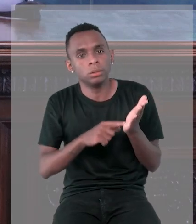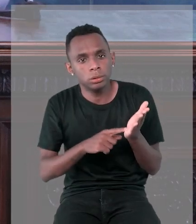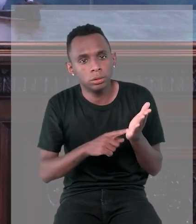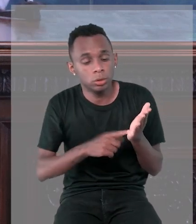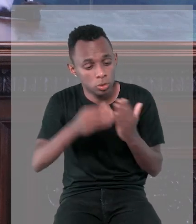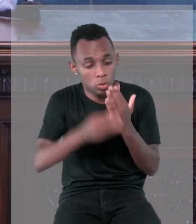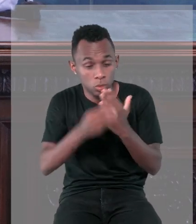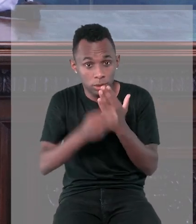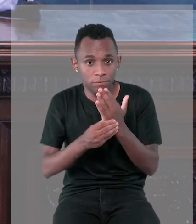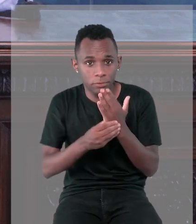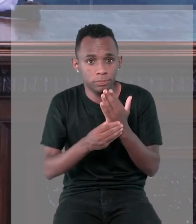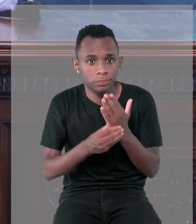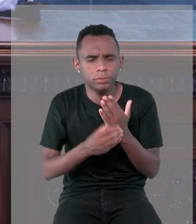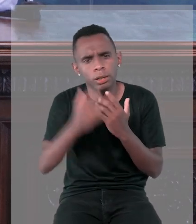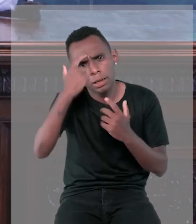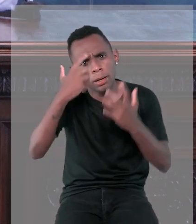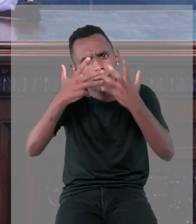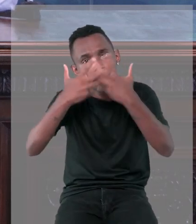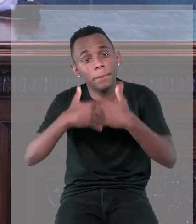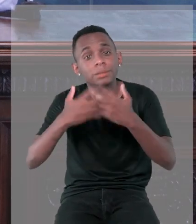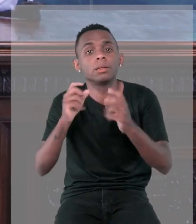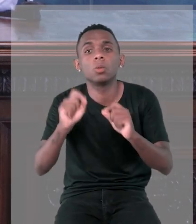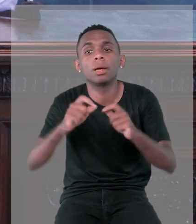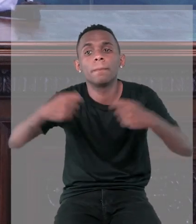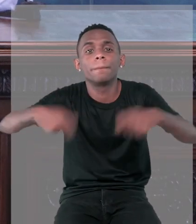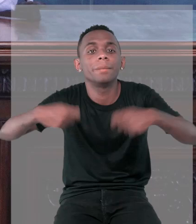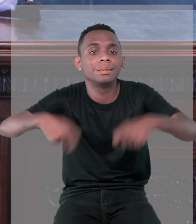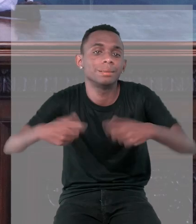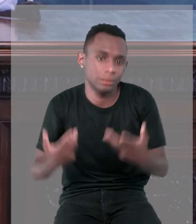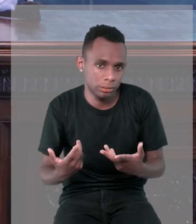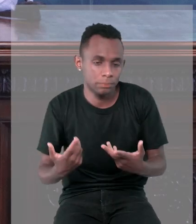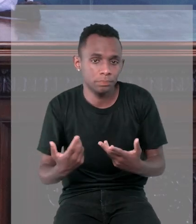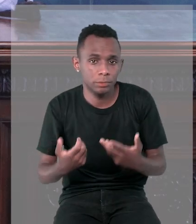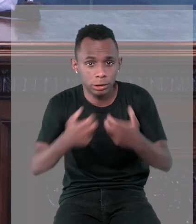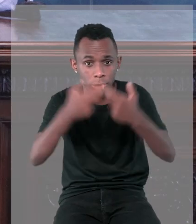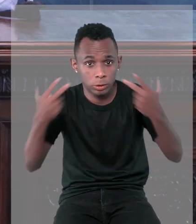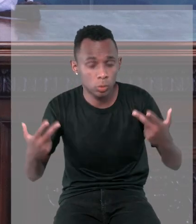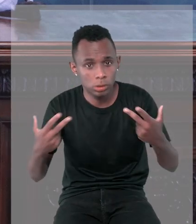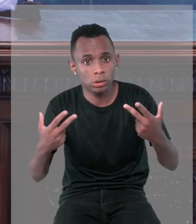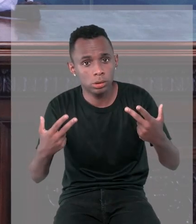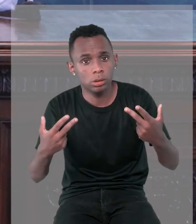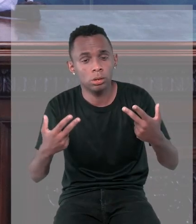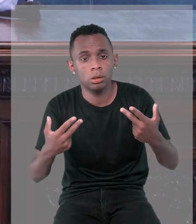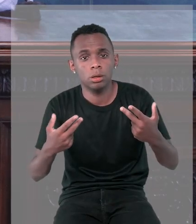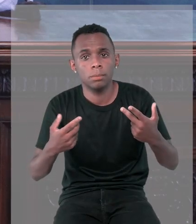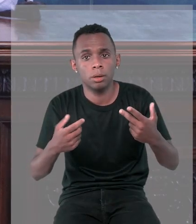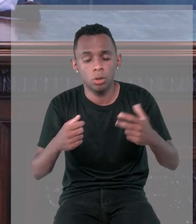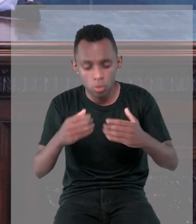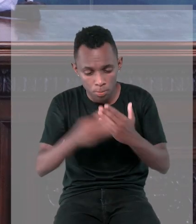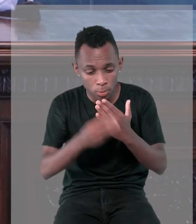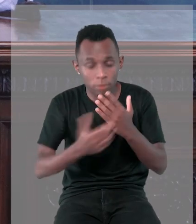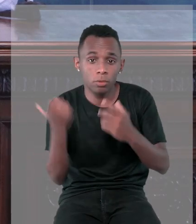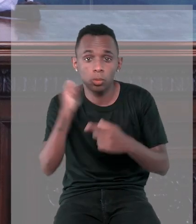num livro, gente, vocês pensem bem o que precisa, de tanta coisa que precisa para chegar num livro.